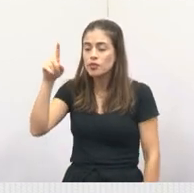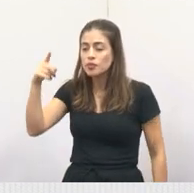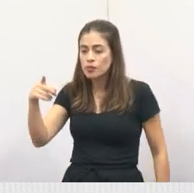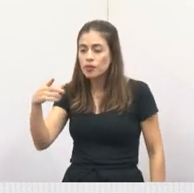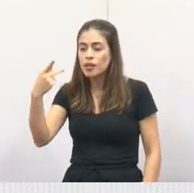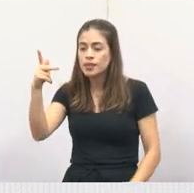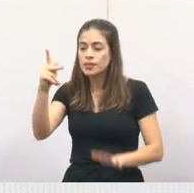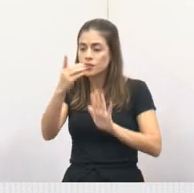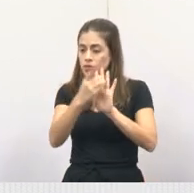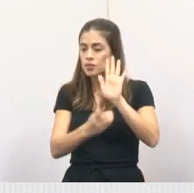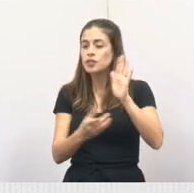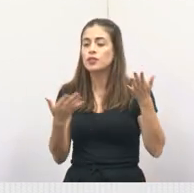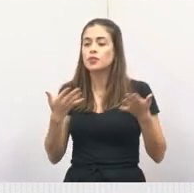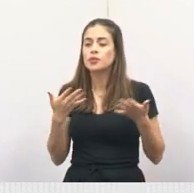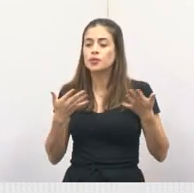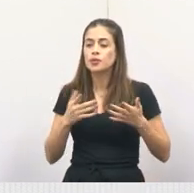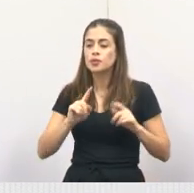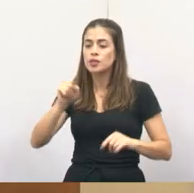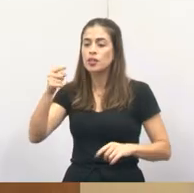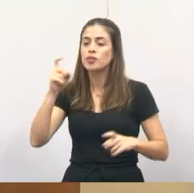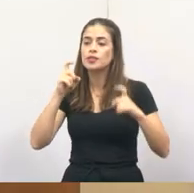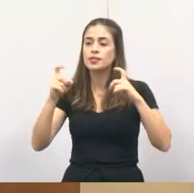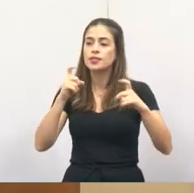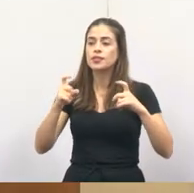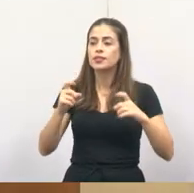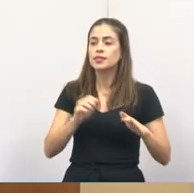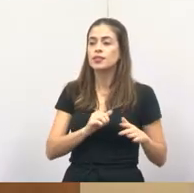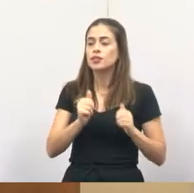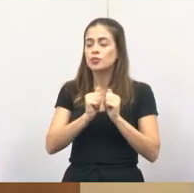e na próxima sessão nós estaremos aqui novamente se Deus quiser Muito obrigado